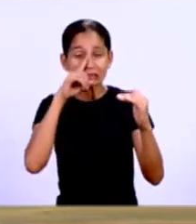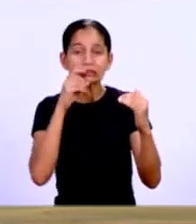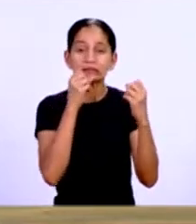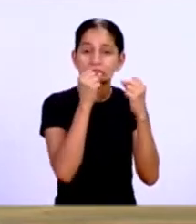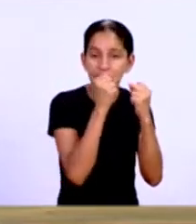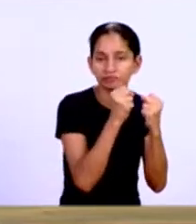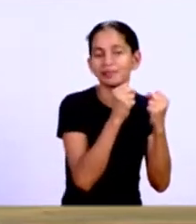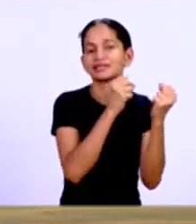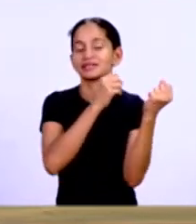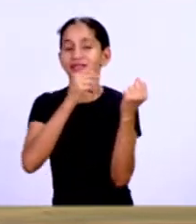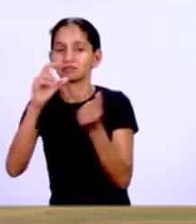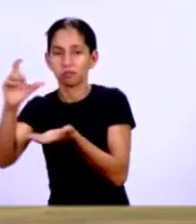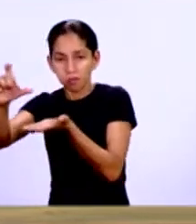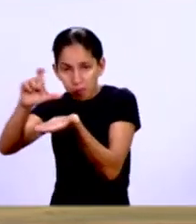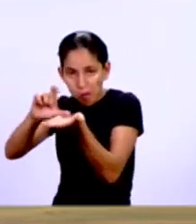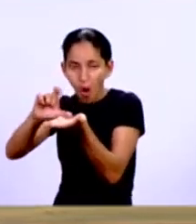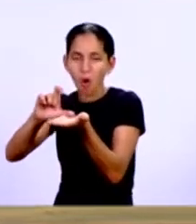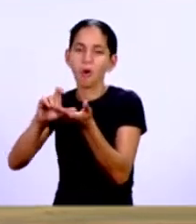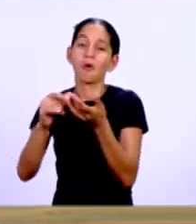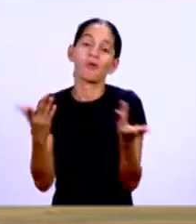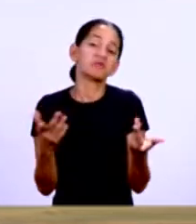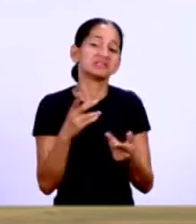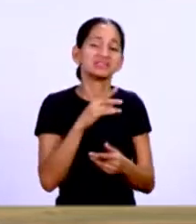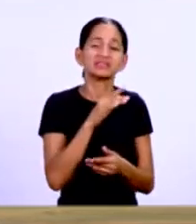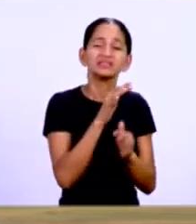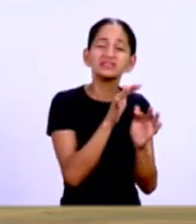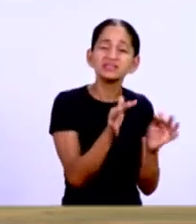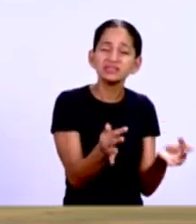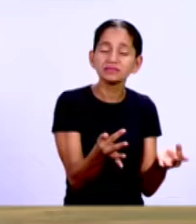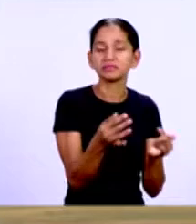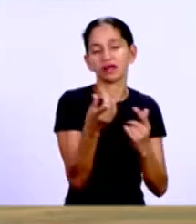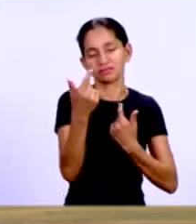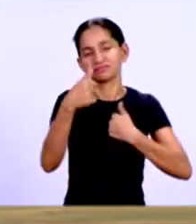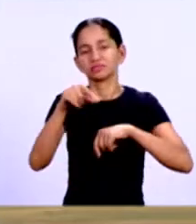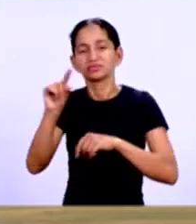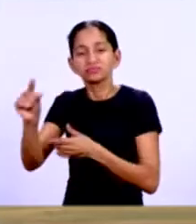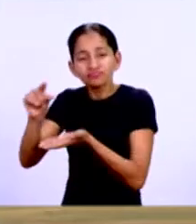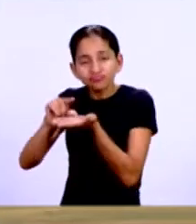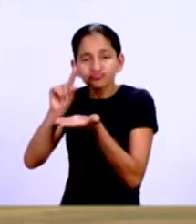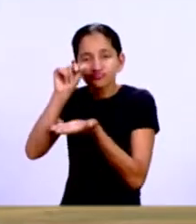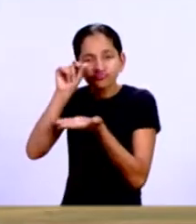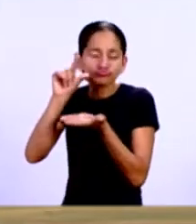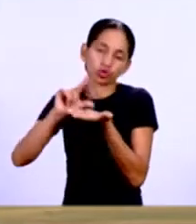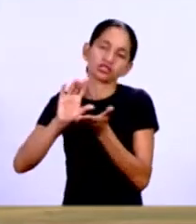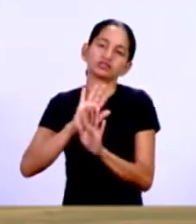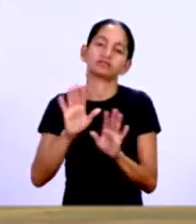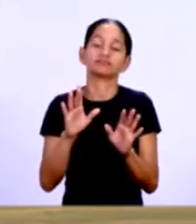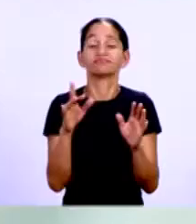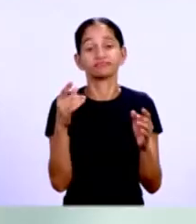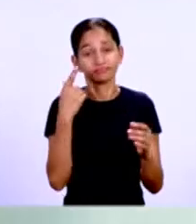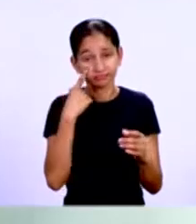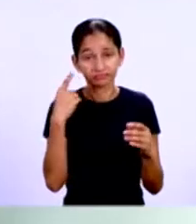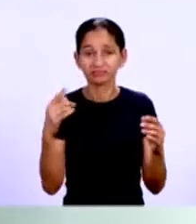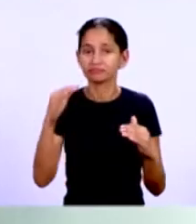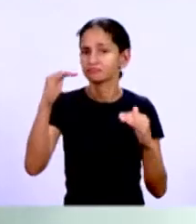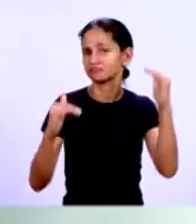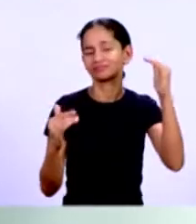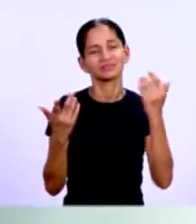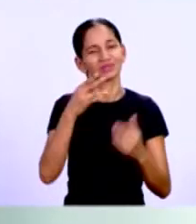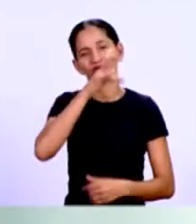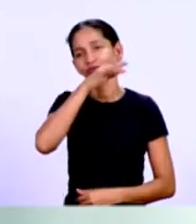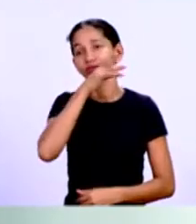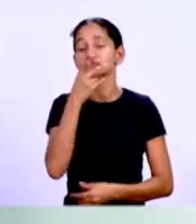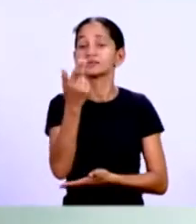muito para ganhar muito pouco, então você tem que rever essa política de crédito porque alguma coisa aí está errada. Nós temos um desenho para